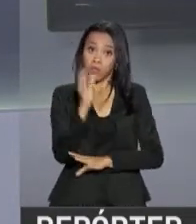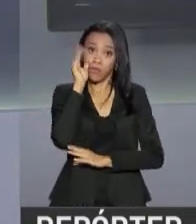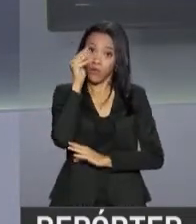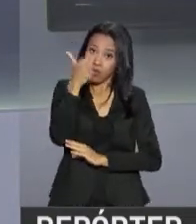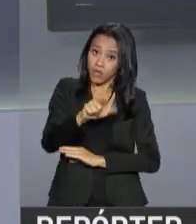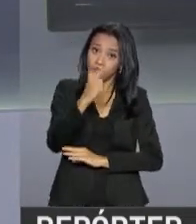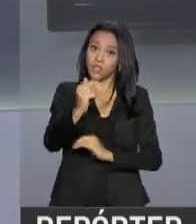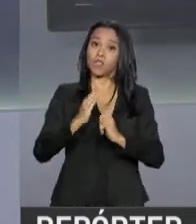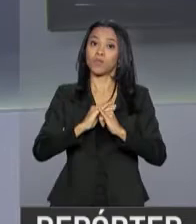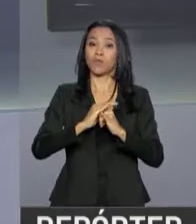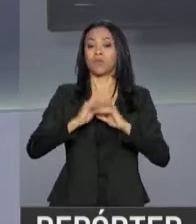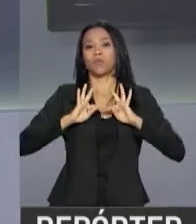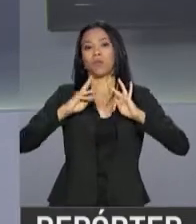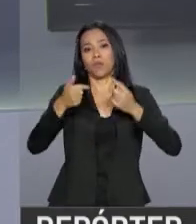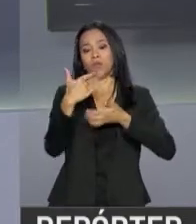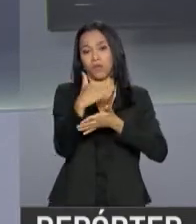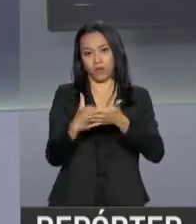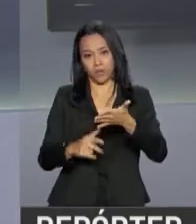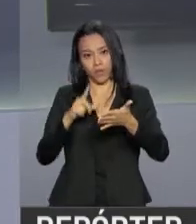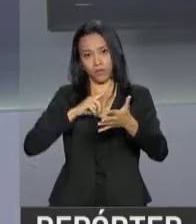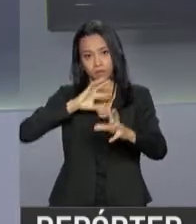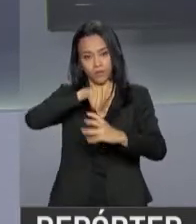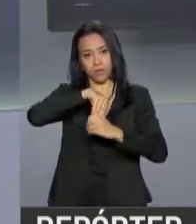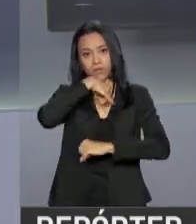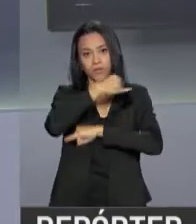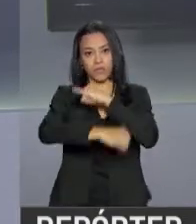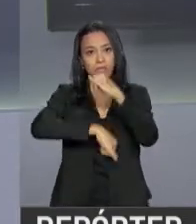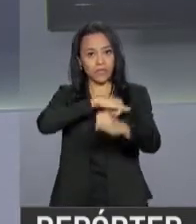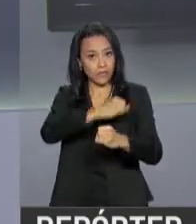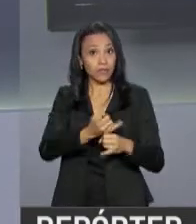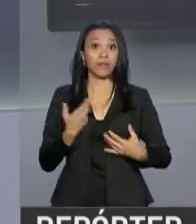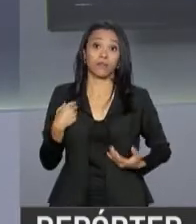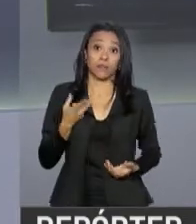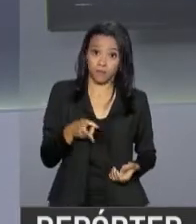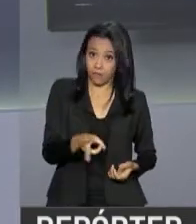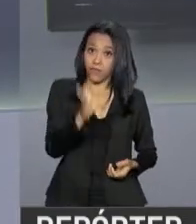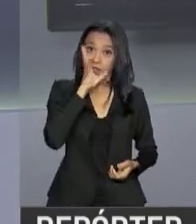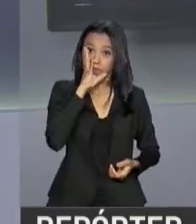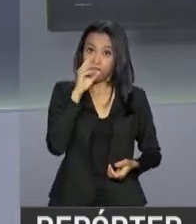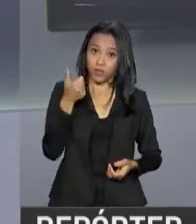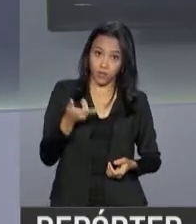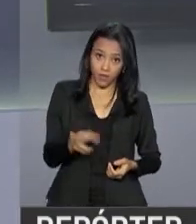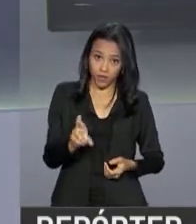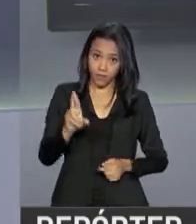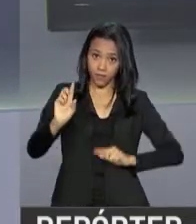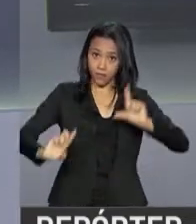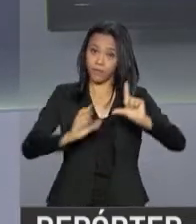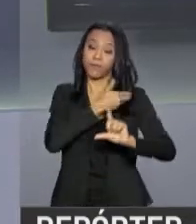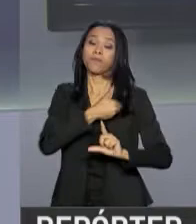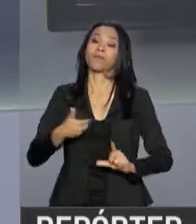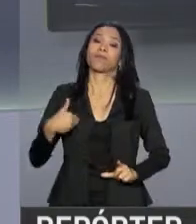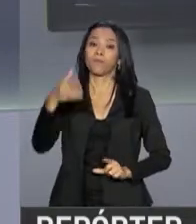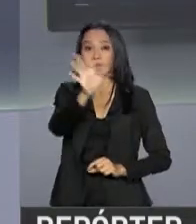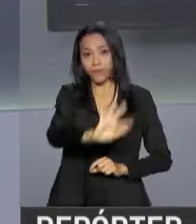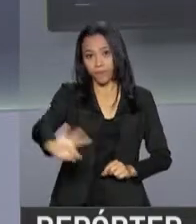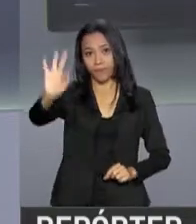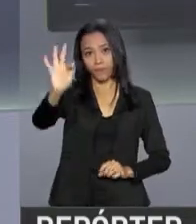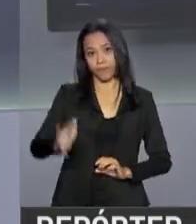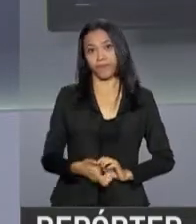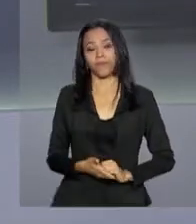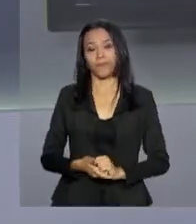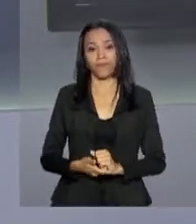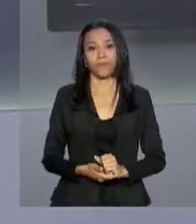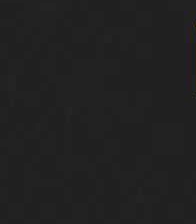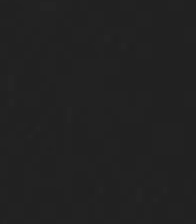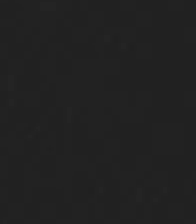e toda a nossa programação também está na página da nbr na internet continue com a gente na nbr a tv do governo federal